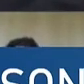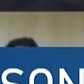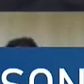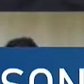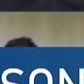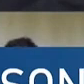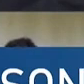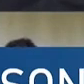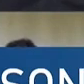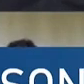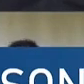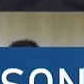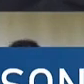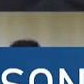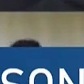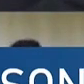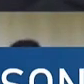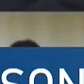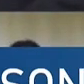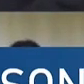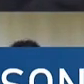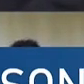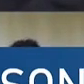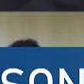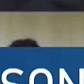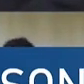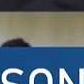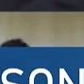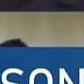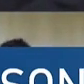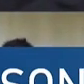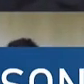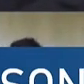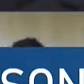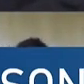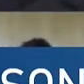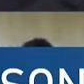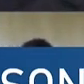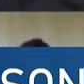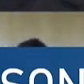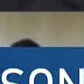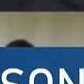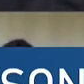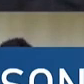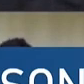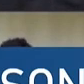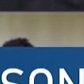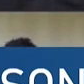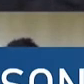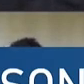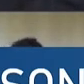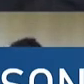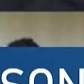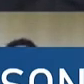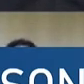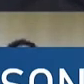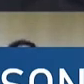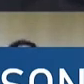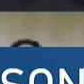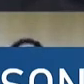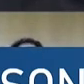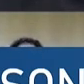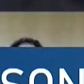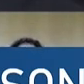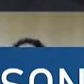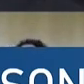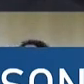por desconhecimento, minha, do doutor Andrei, do doutor Renato, de apontar